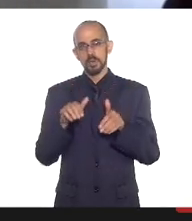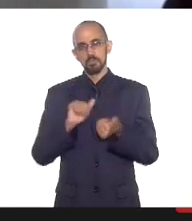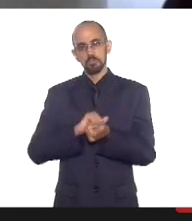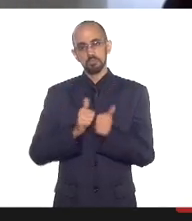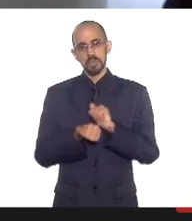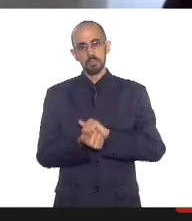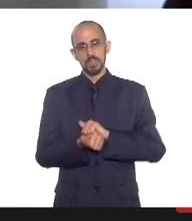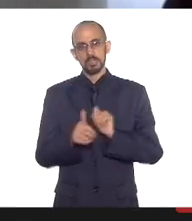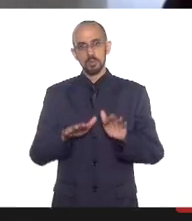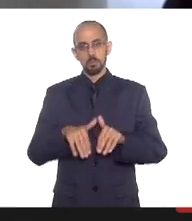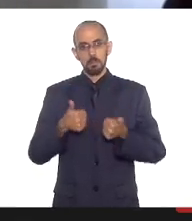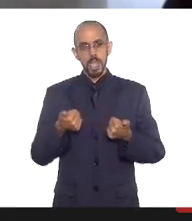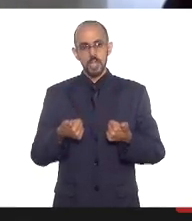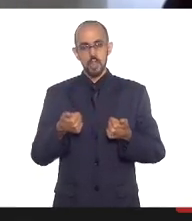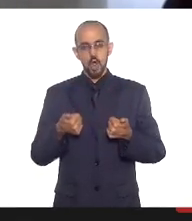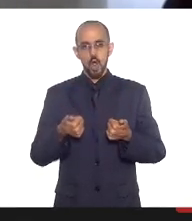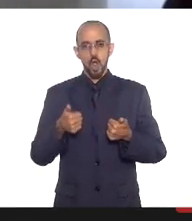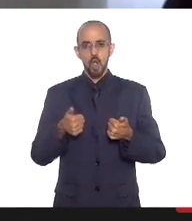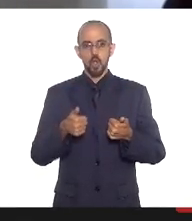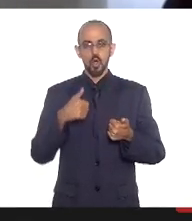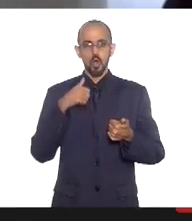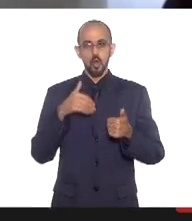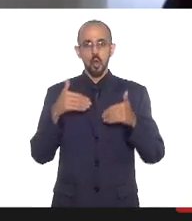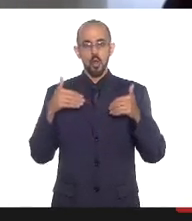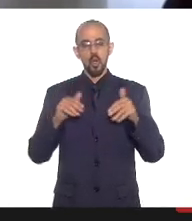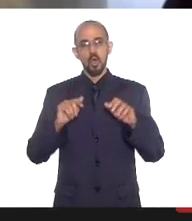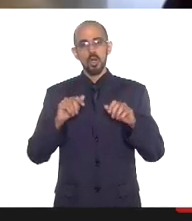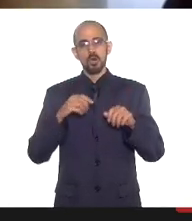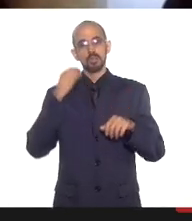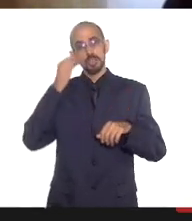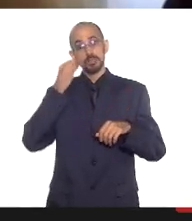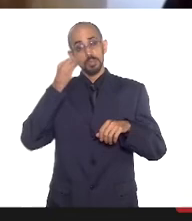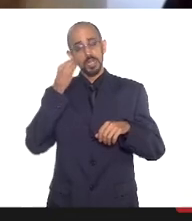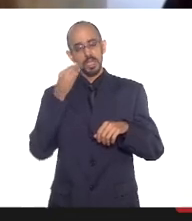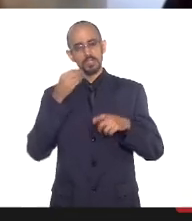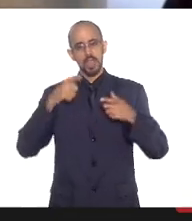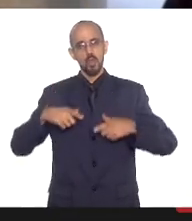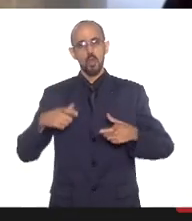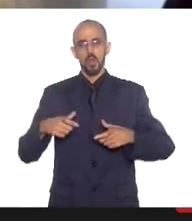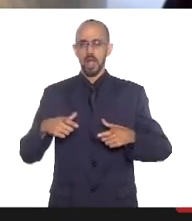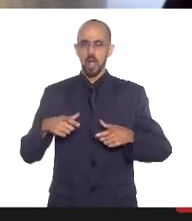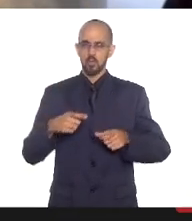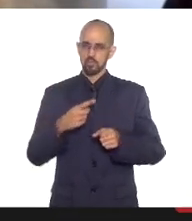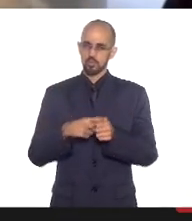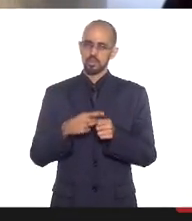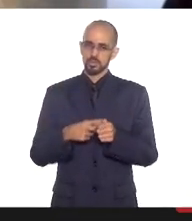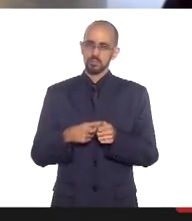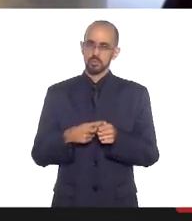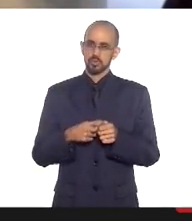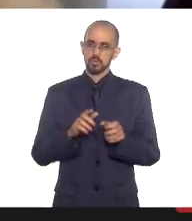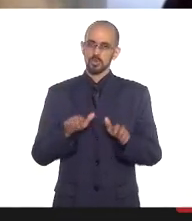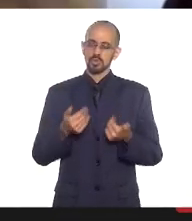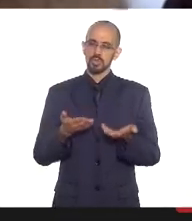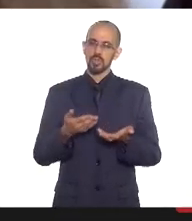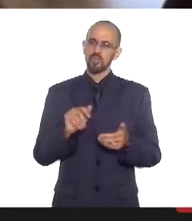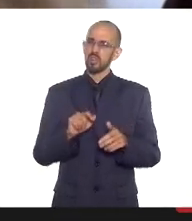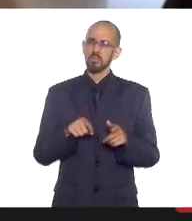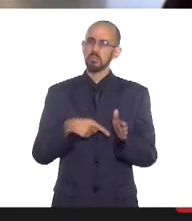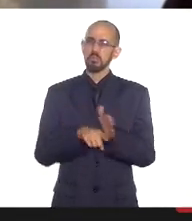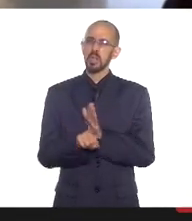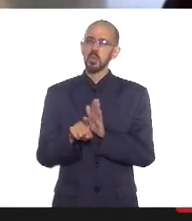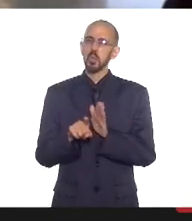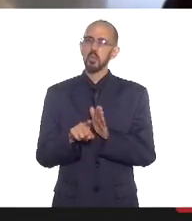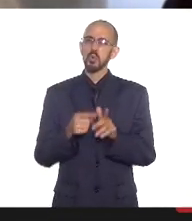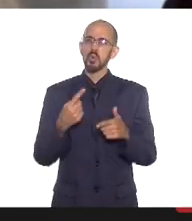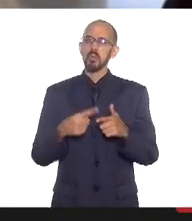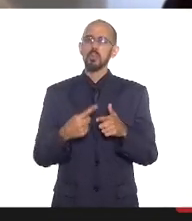devido a sua experiência local então eu pergunto esses entregas ação